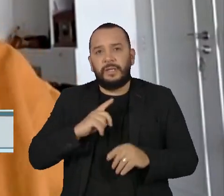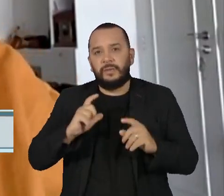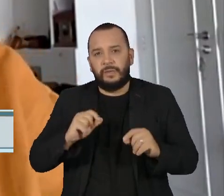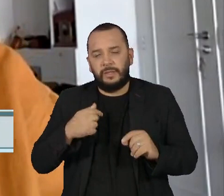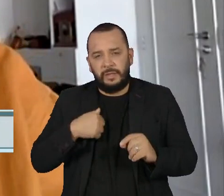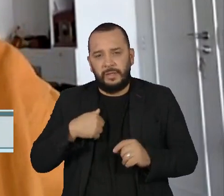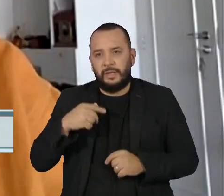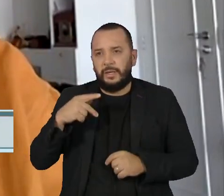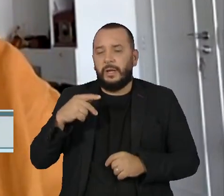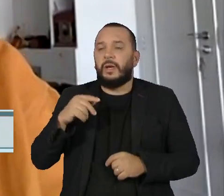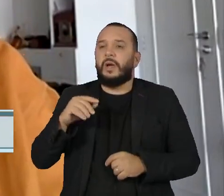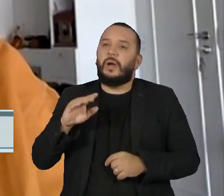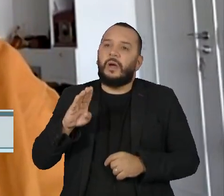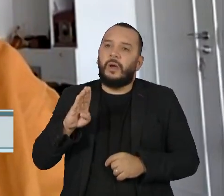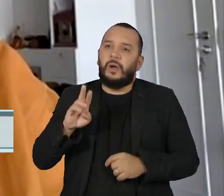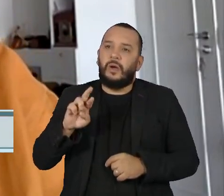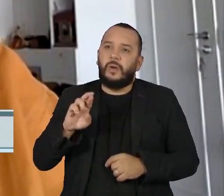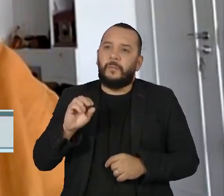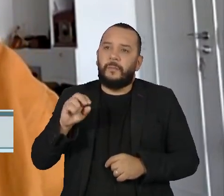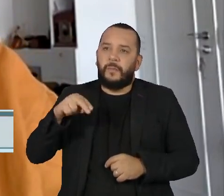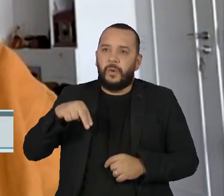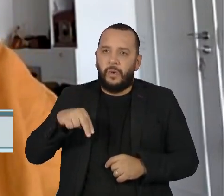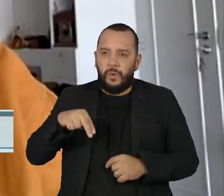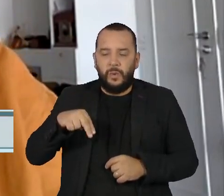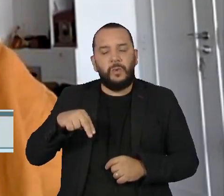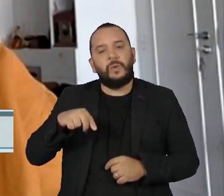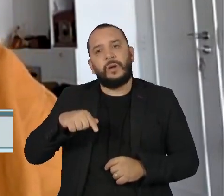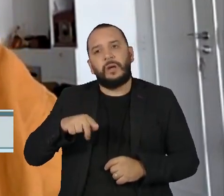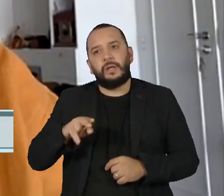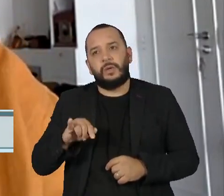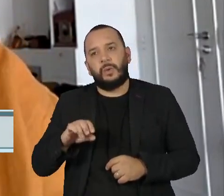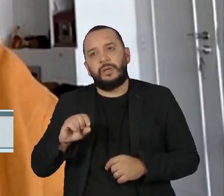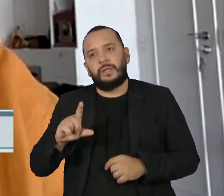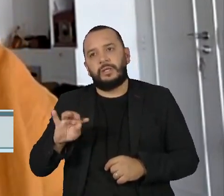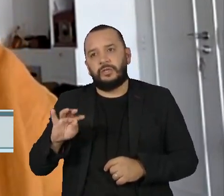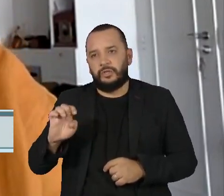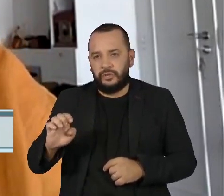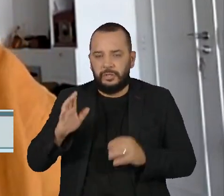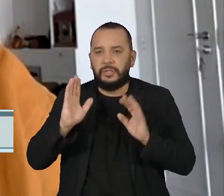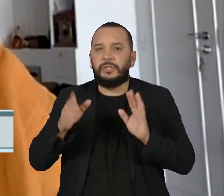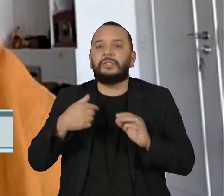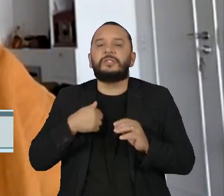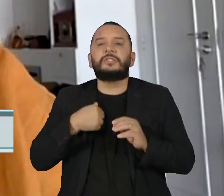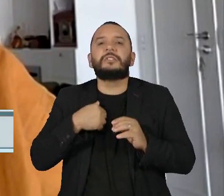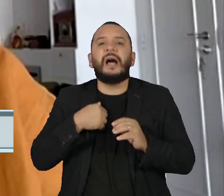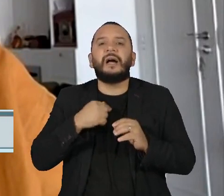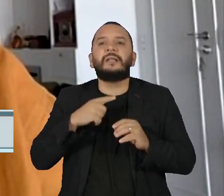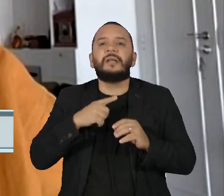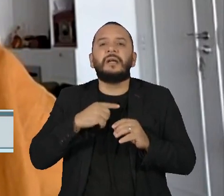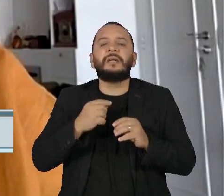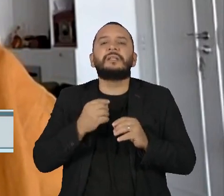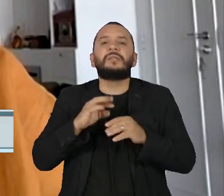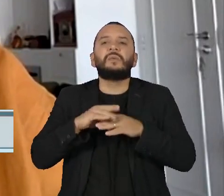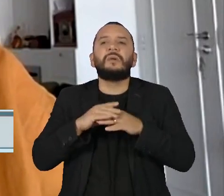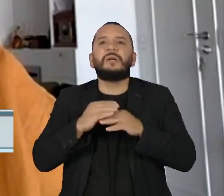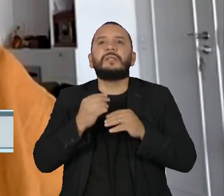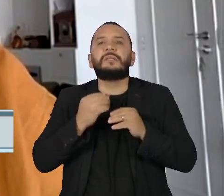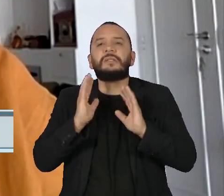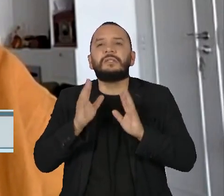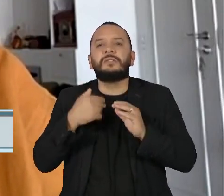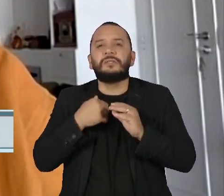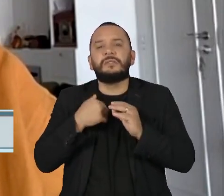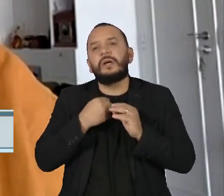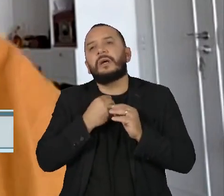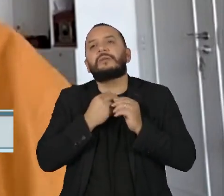A bronquiolite, ela é uma inflamação dos pequenos brônquios, lá no finalzinho, perto dos alvéolos. E isso faz entupir